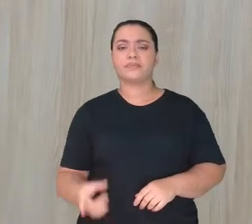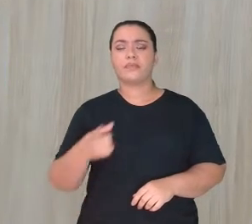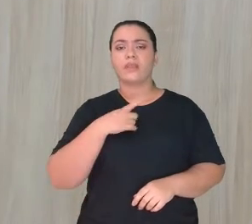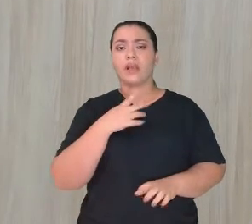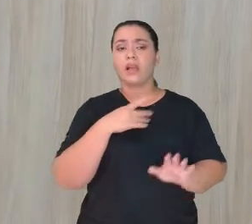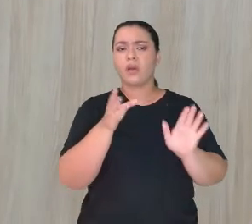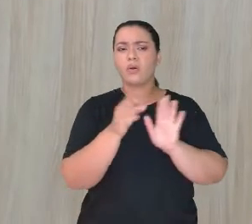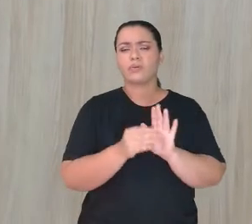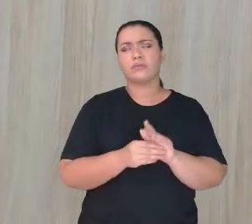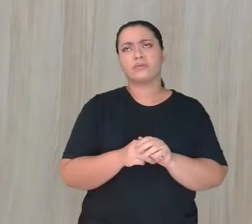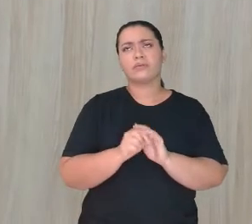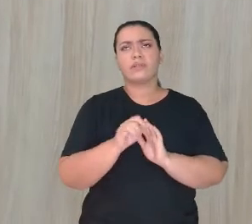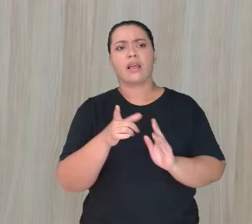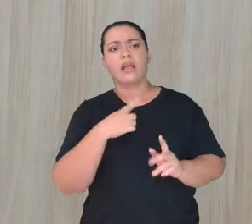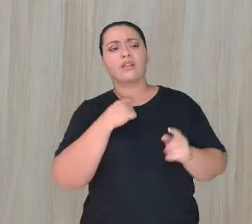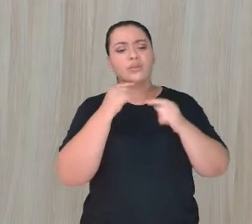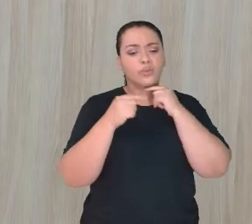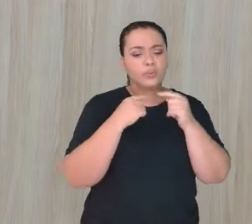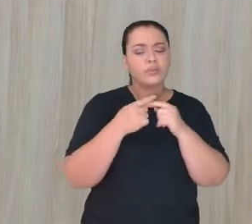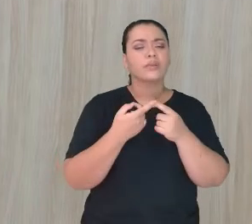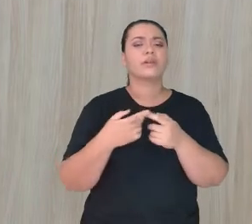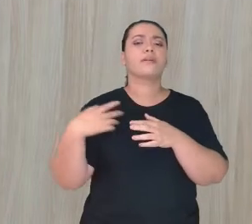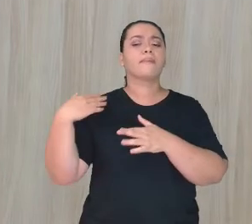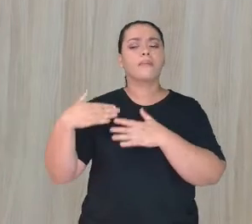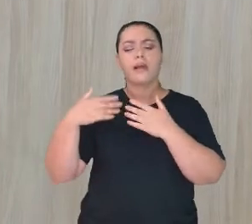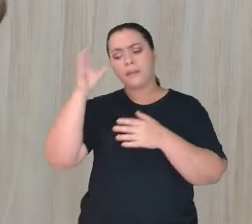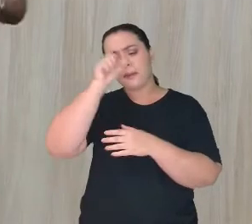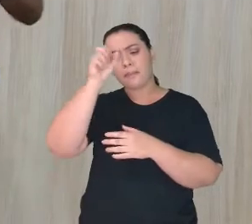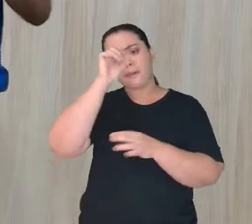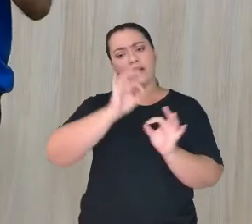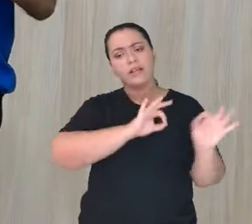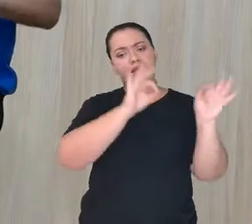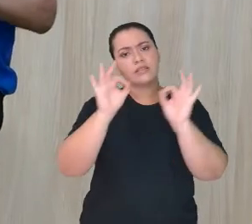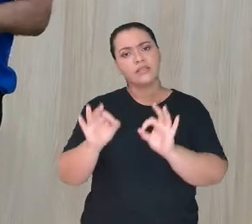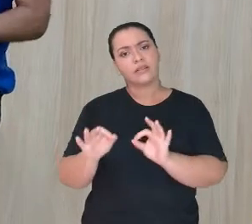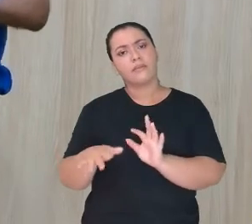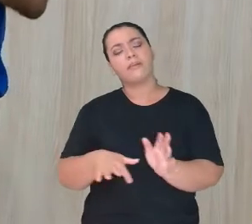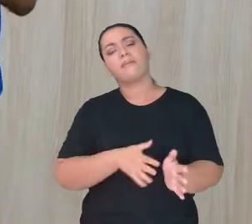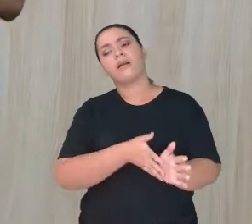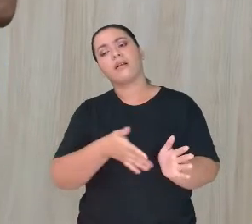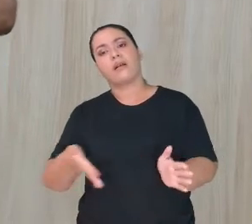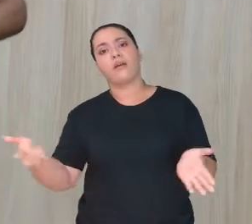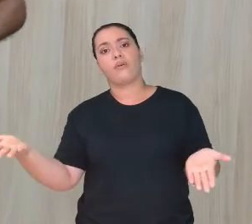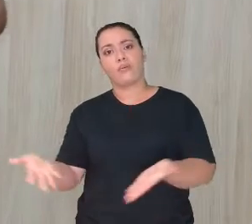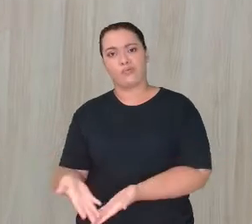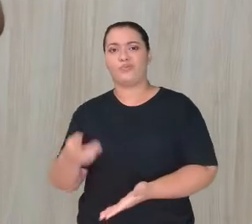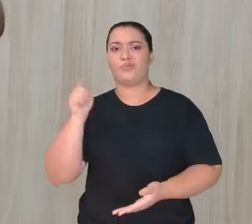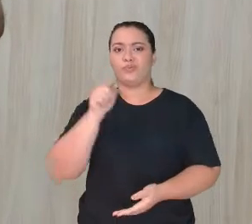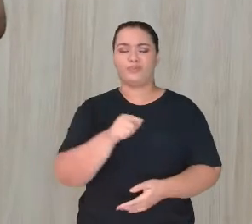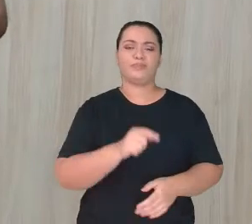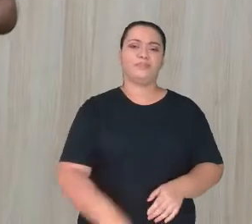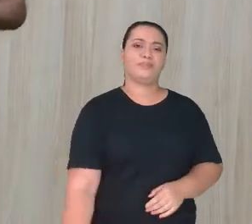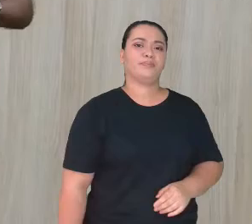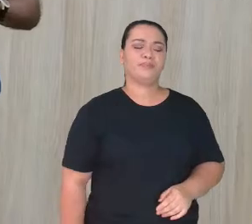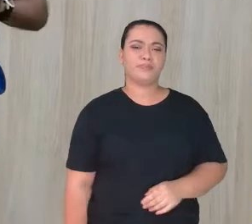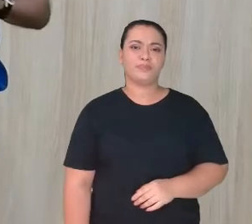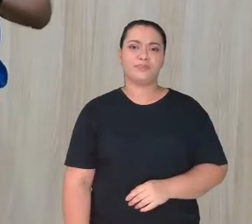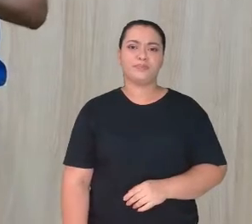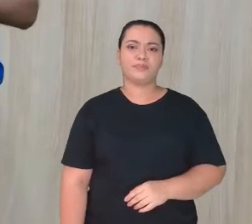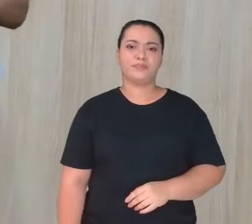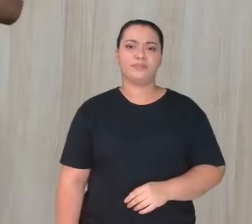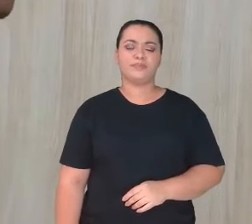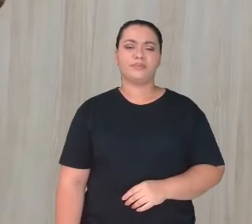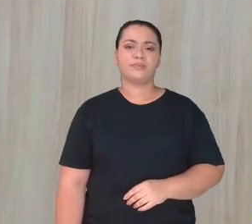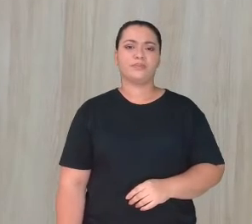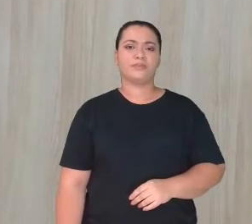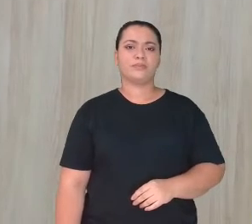tem dificuldade, até chegar na aula que está propriamente dita hoje para você, tá bom? E aí a gente